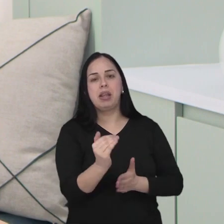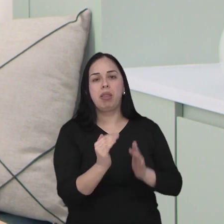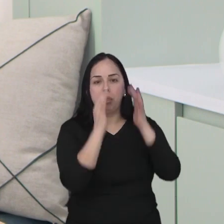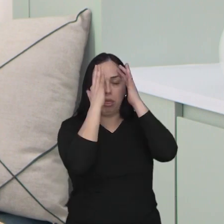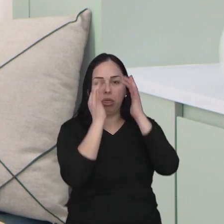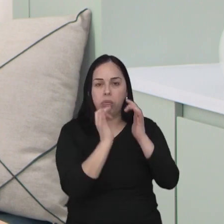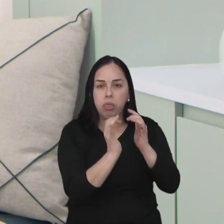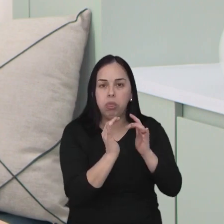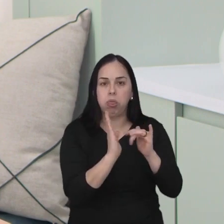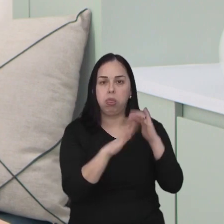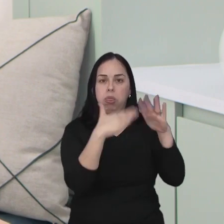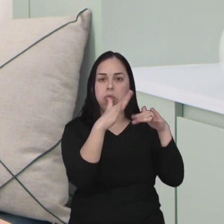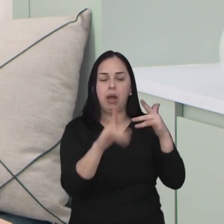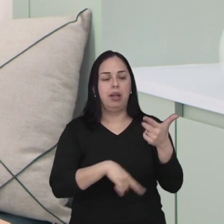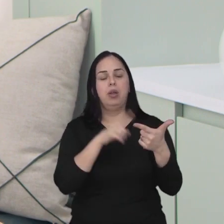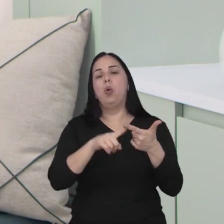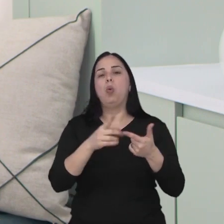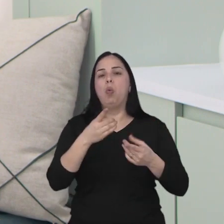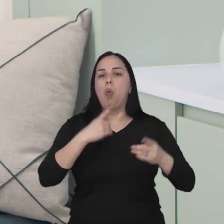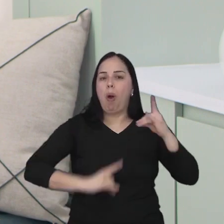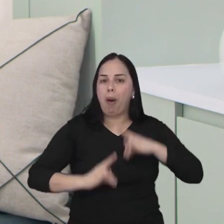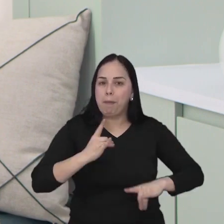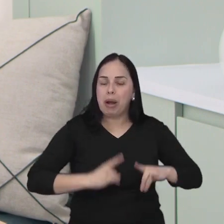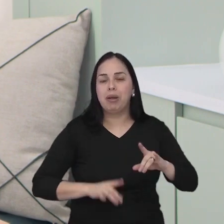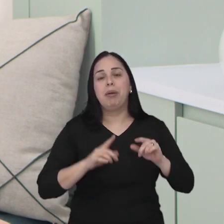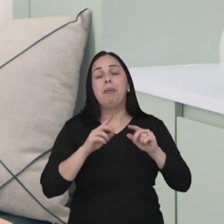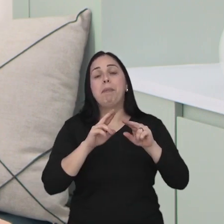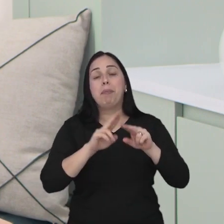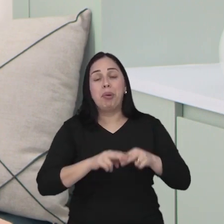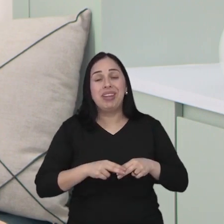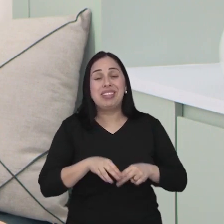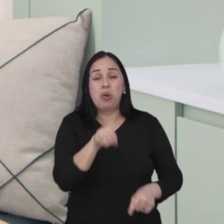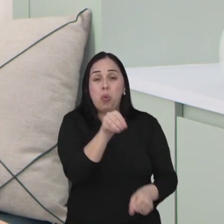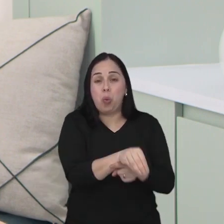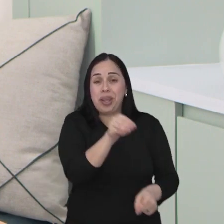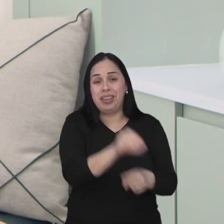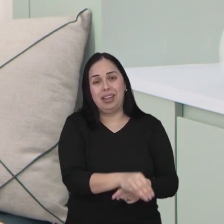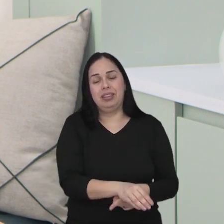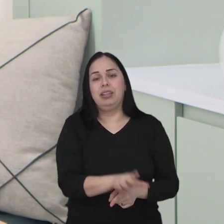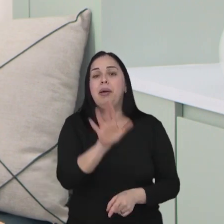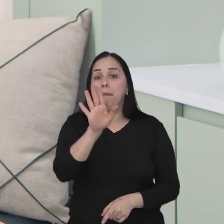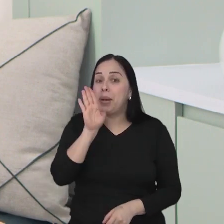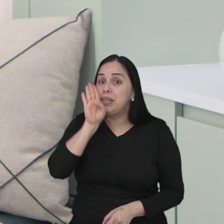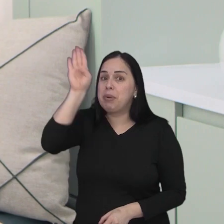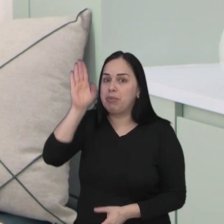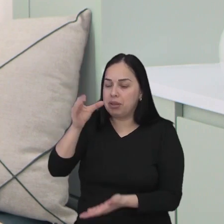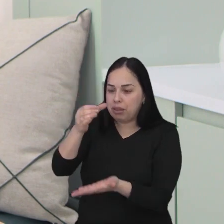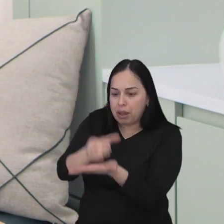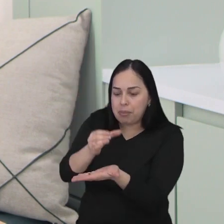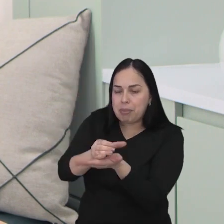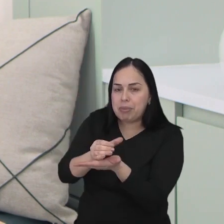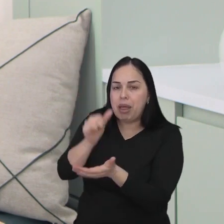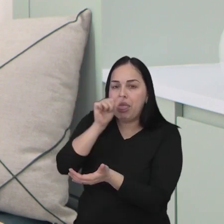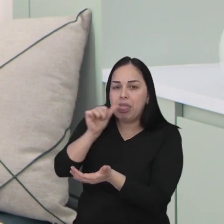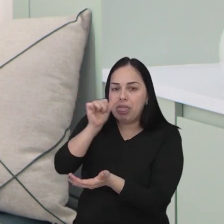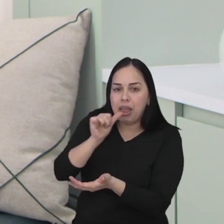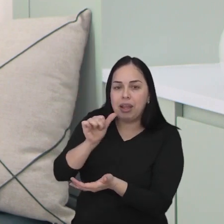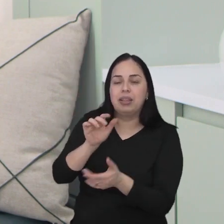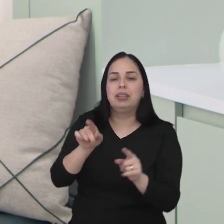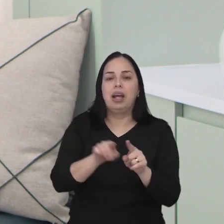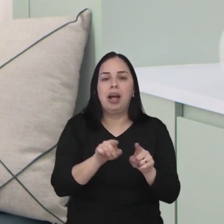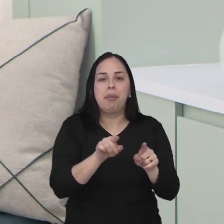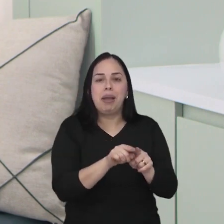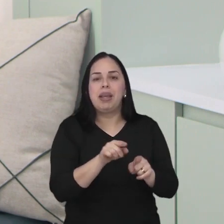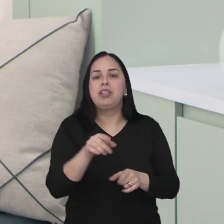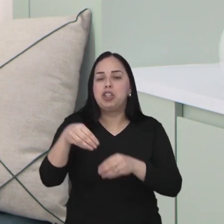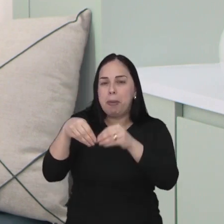desenvolvimento cognitivo, seu desenvolvimento hormonal, então a gente deve cuidar principalmente nas mamadeiras. Madeira de plástico